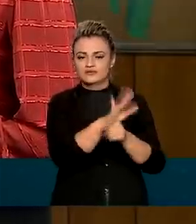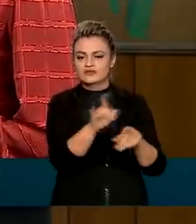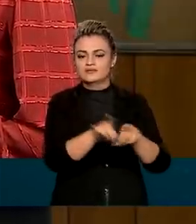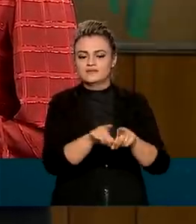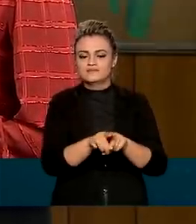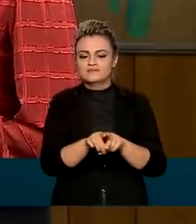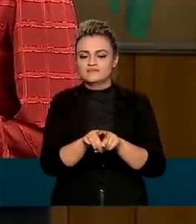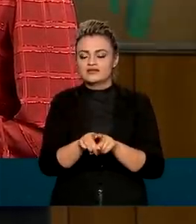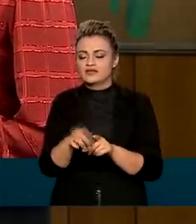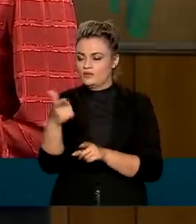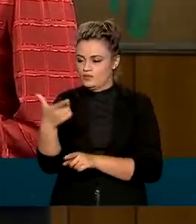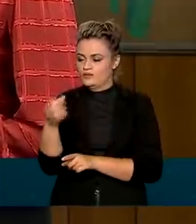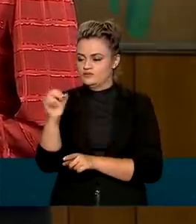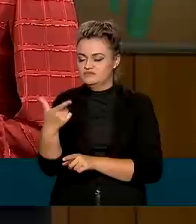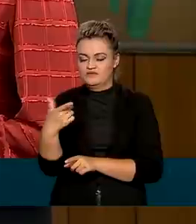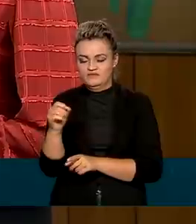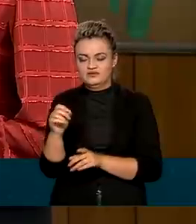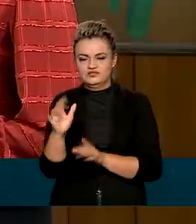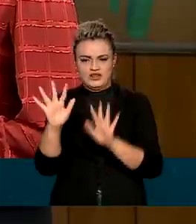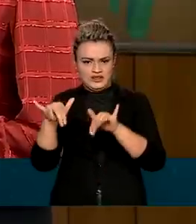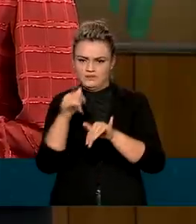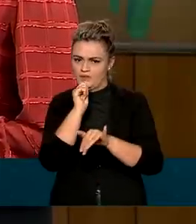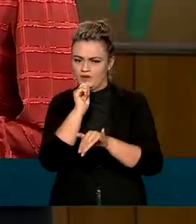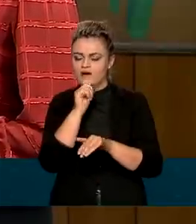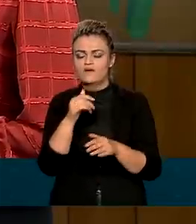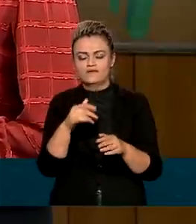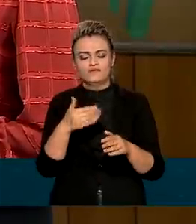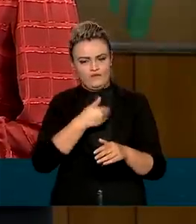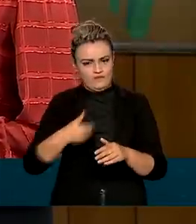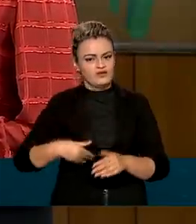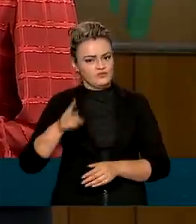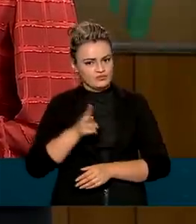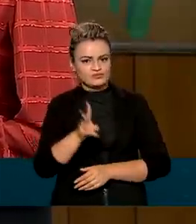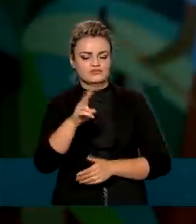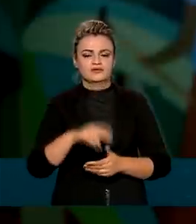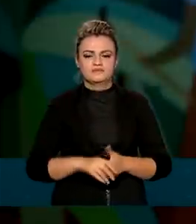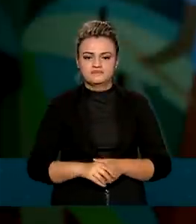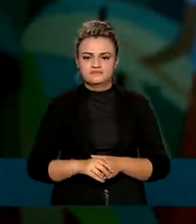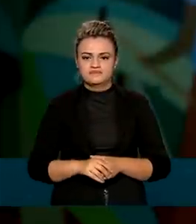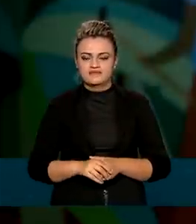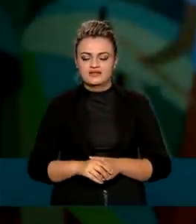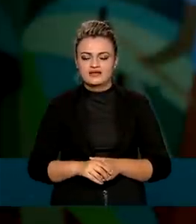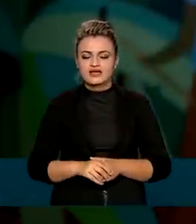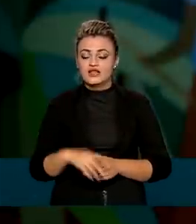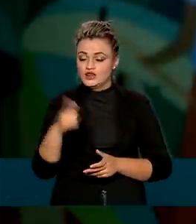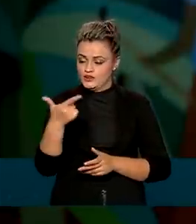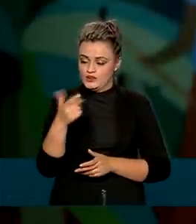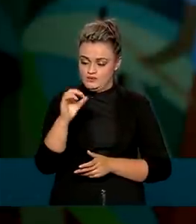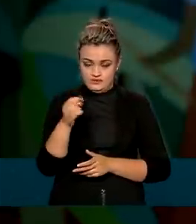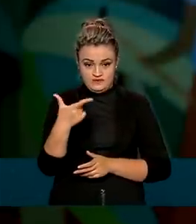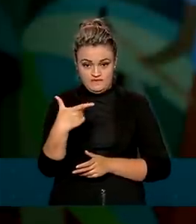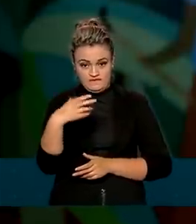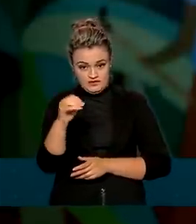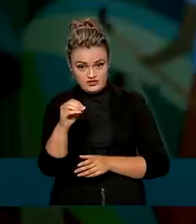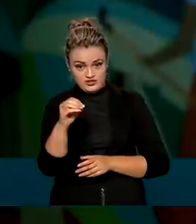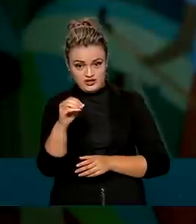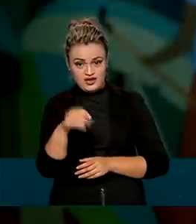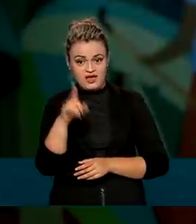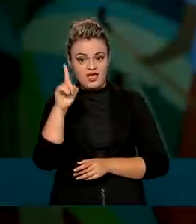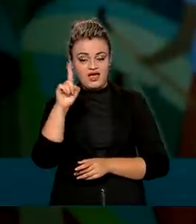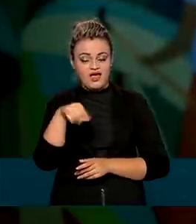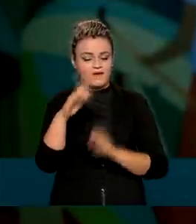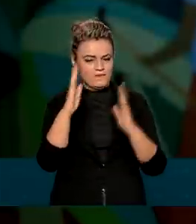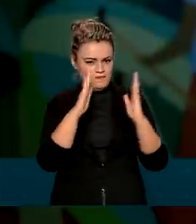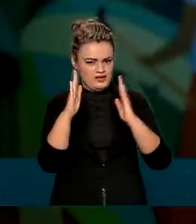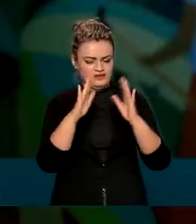governo não terminou de dormir 20 começa agora e um dado também que surpreendente terminamos 2020 o ano